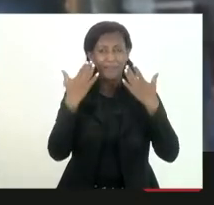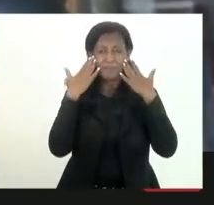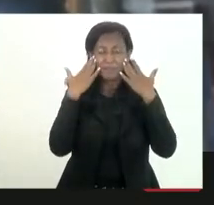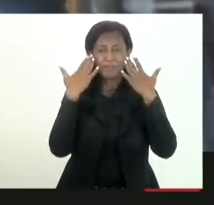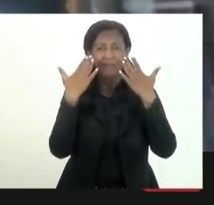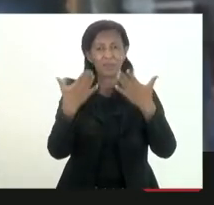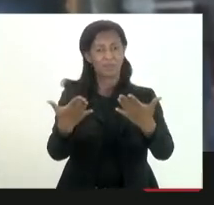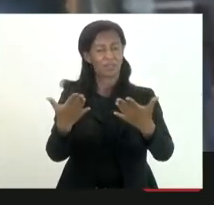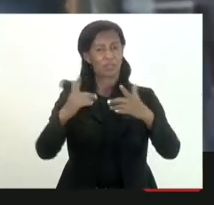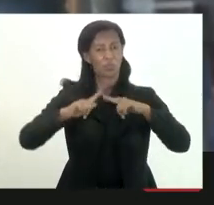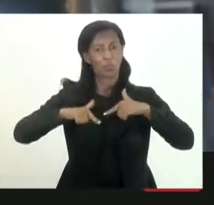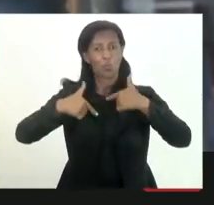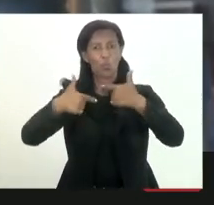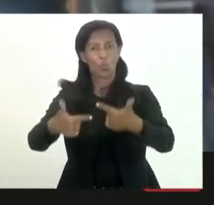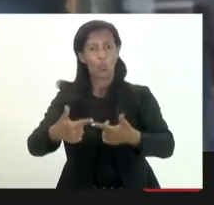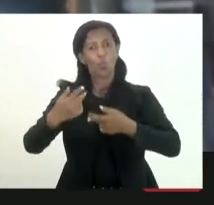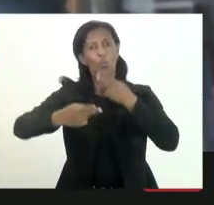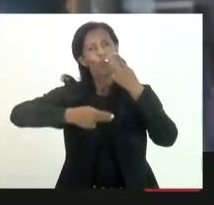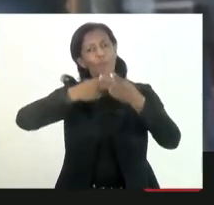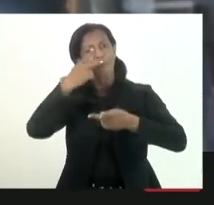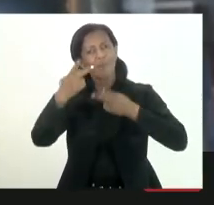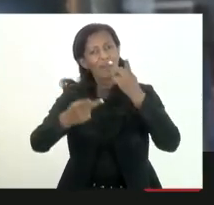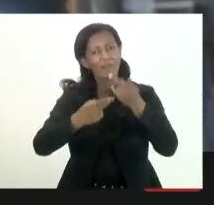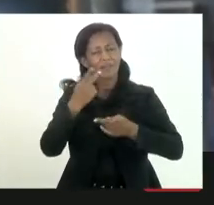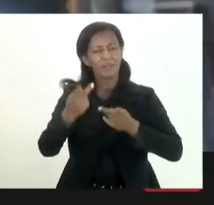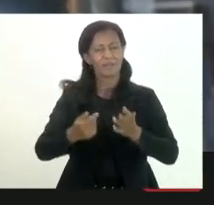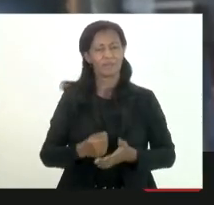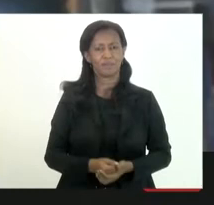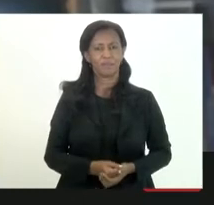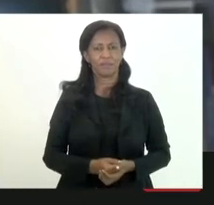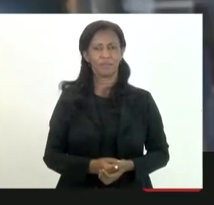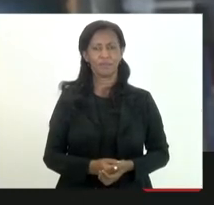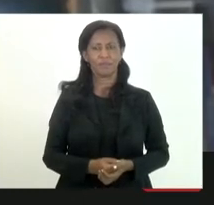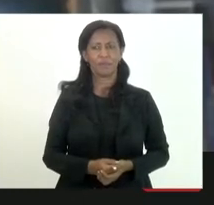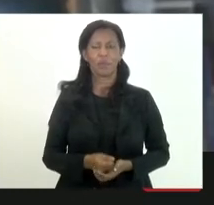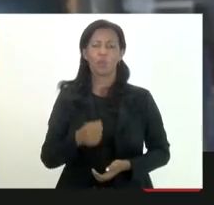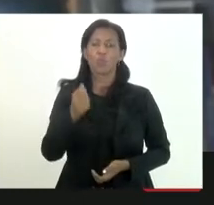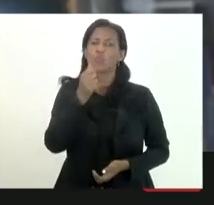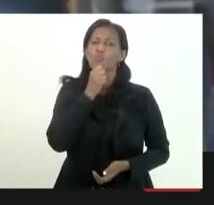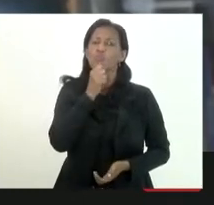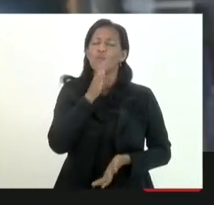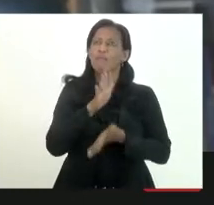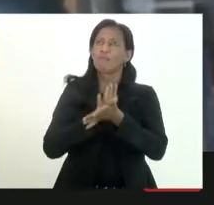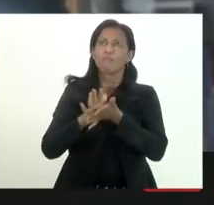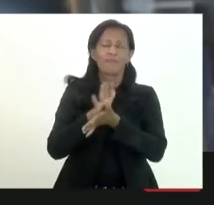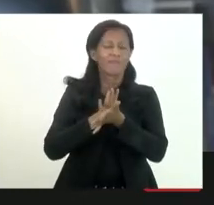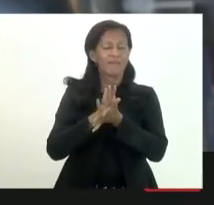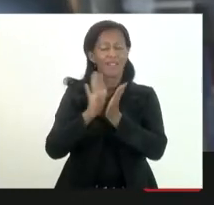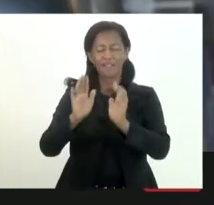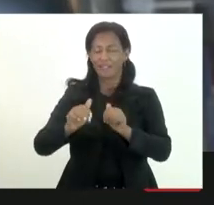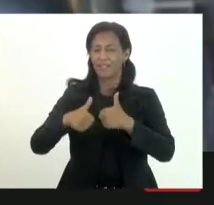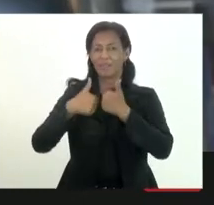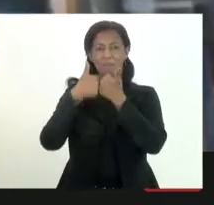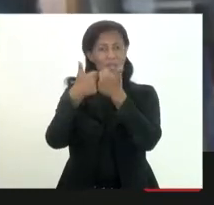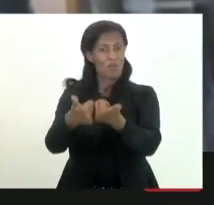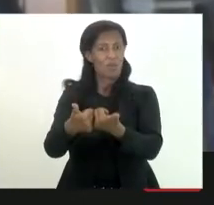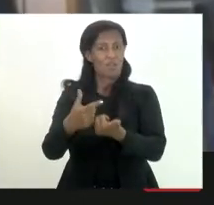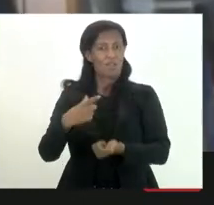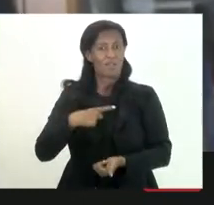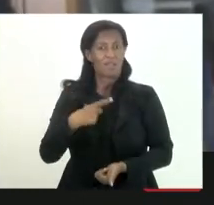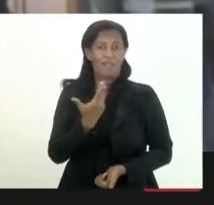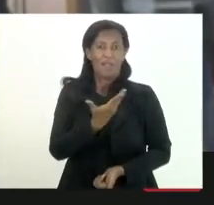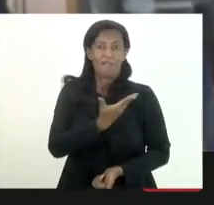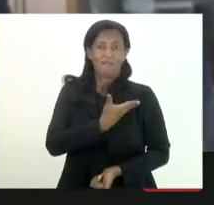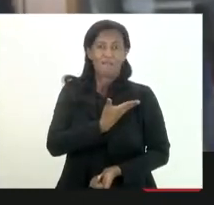manifestado com atitudes e palavras. E não existe nada melhor do que se manter uma amizade